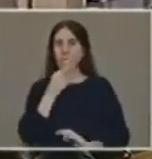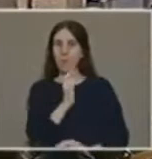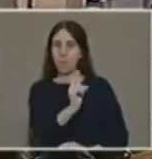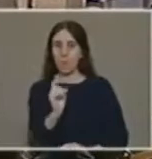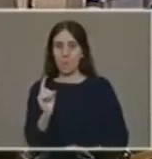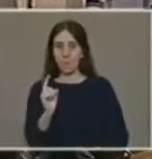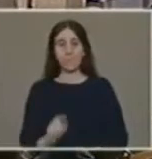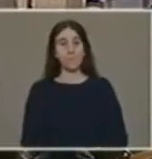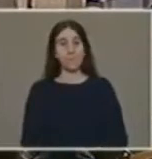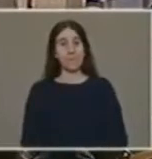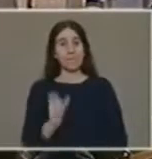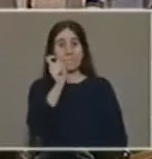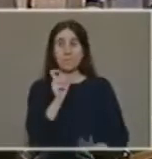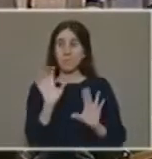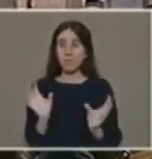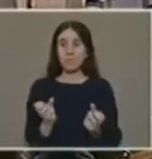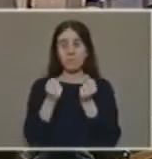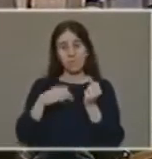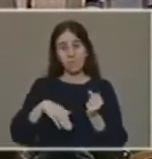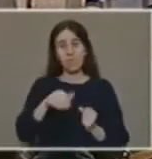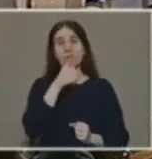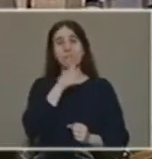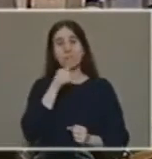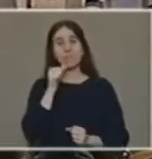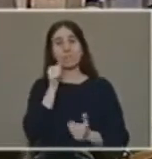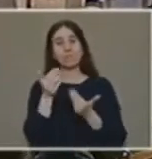que o seu Messias havia de padecer.